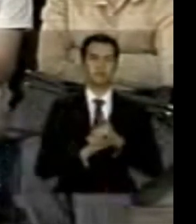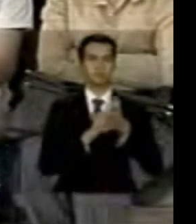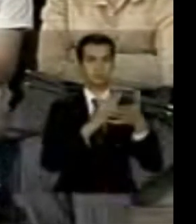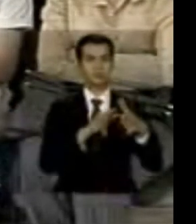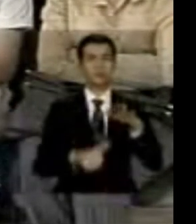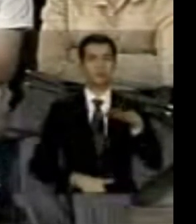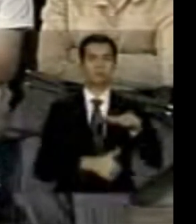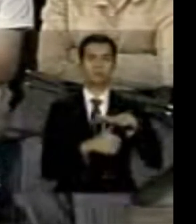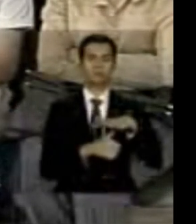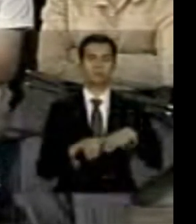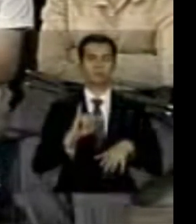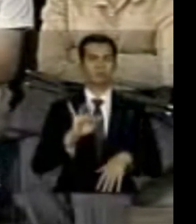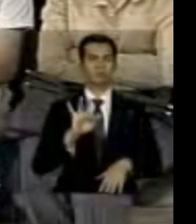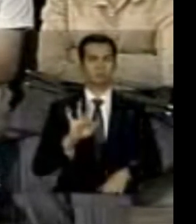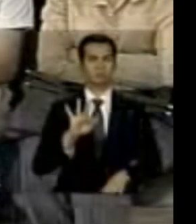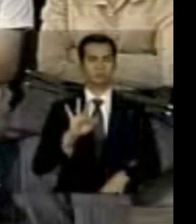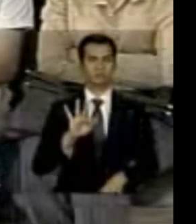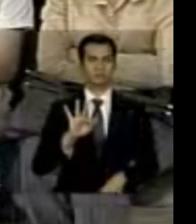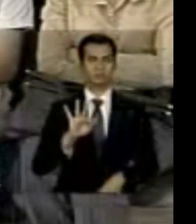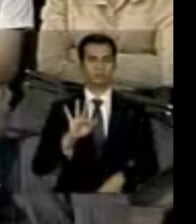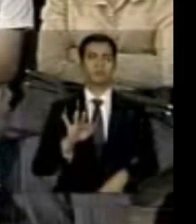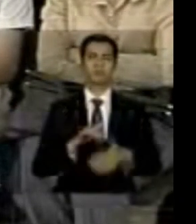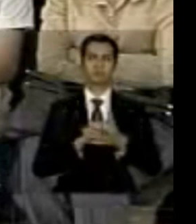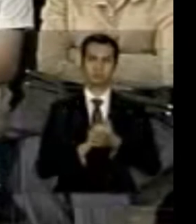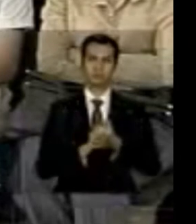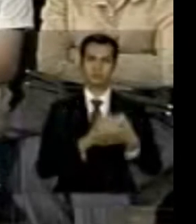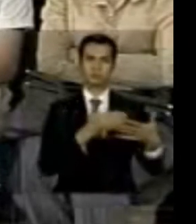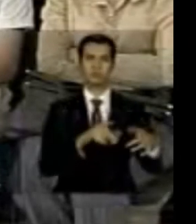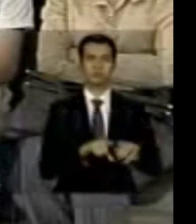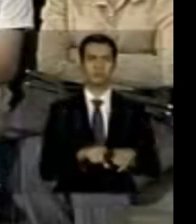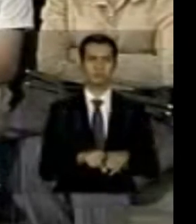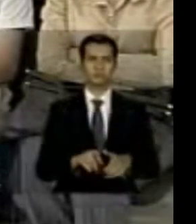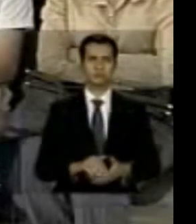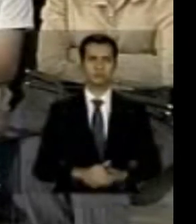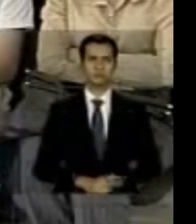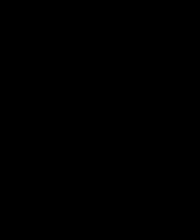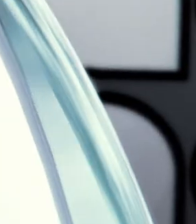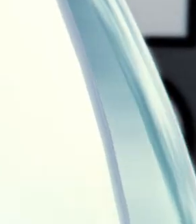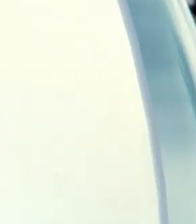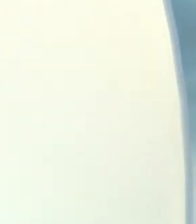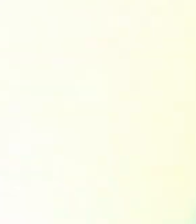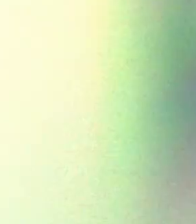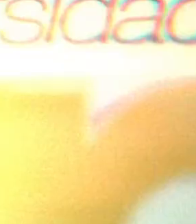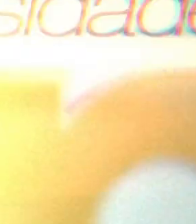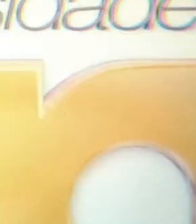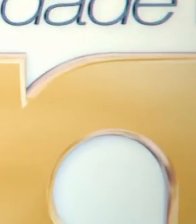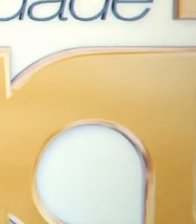profissional e tecnológica nas cidades de São Bento do Sul, Brusque e Tubarão.